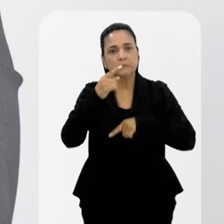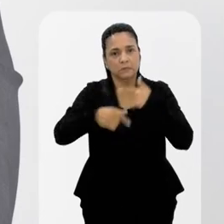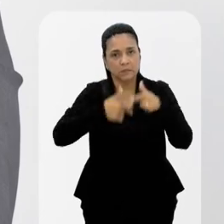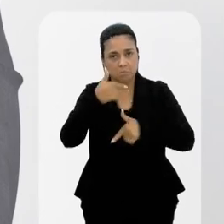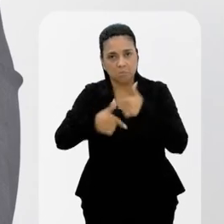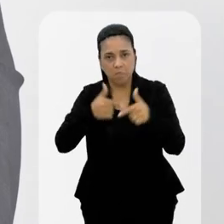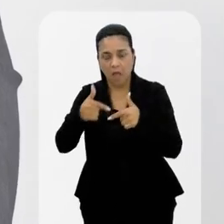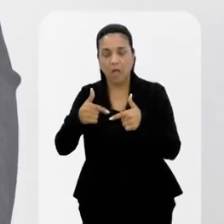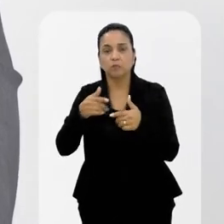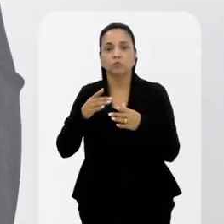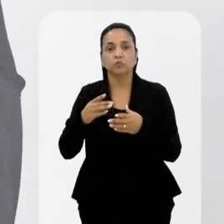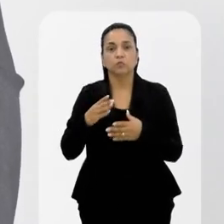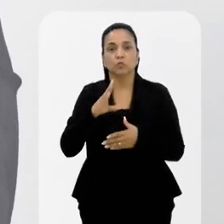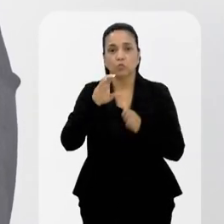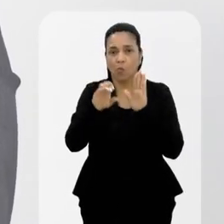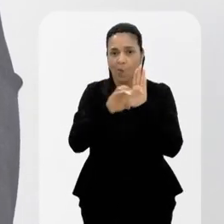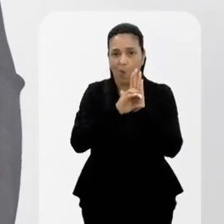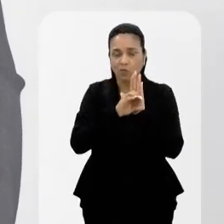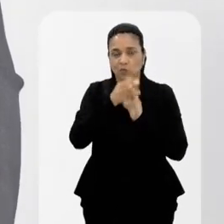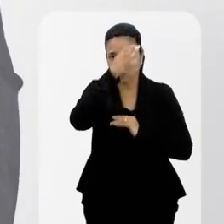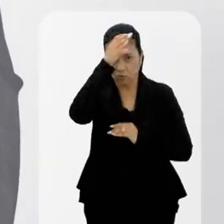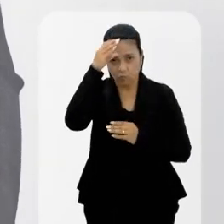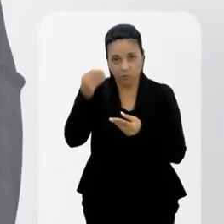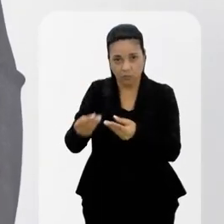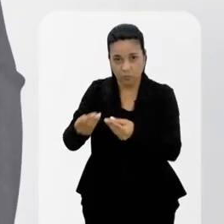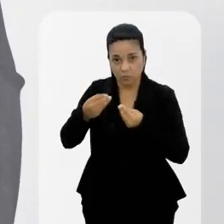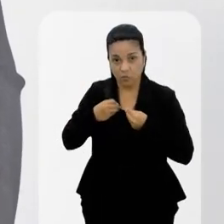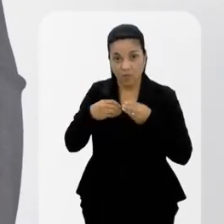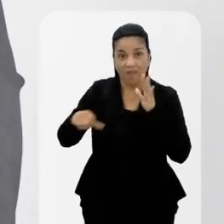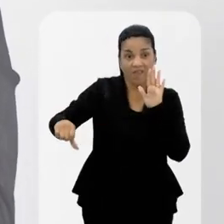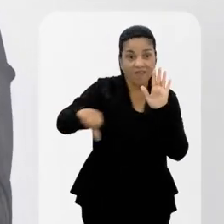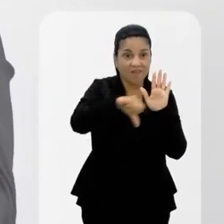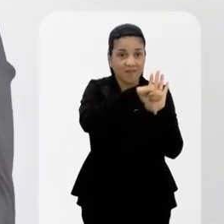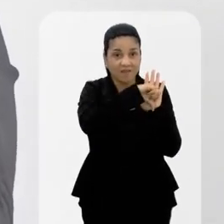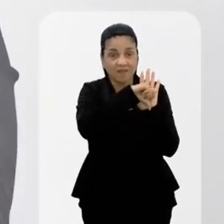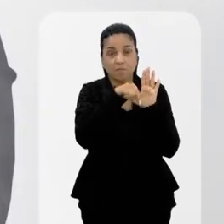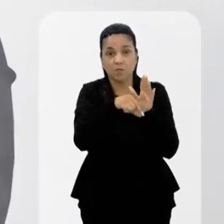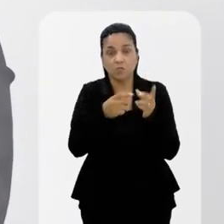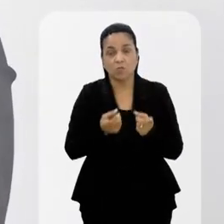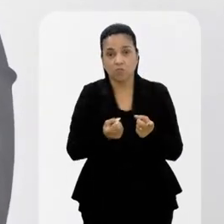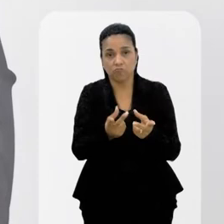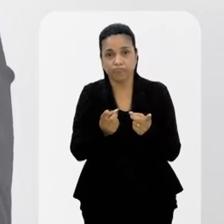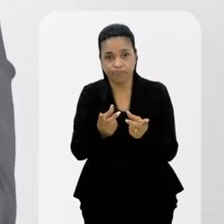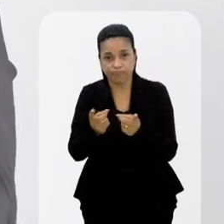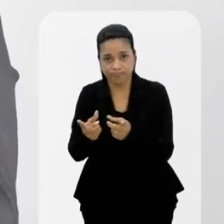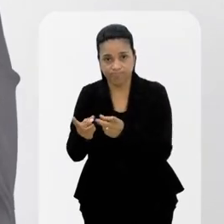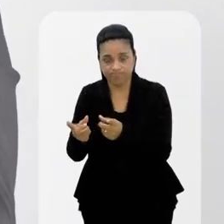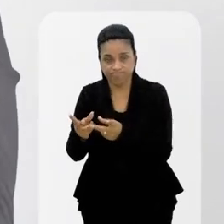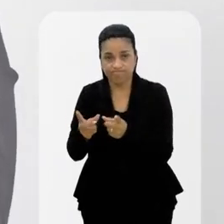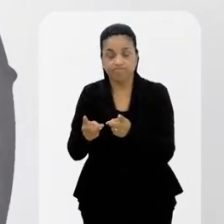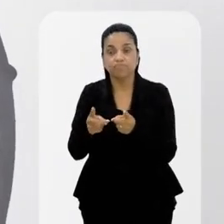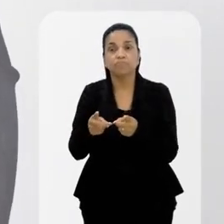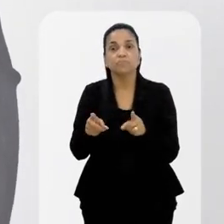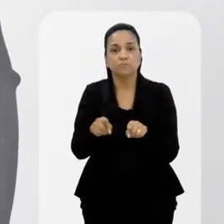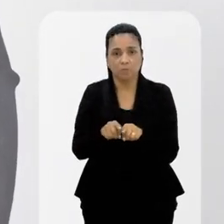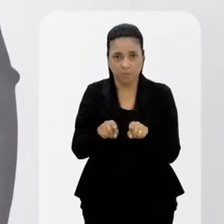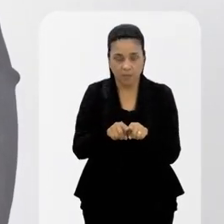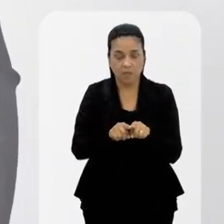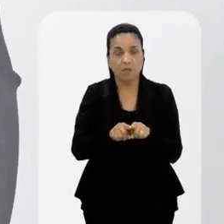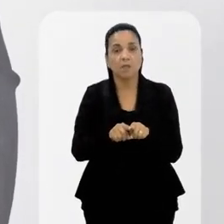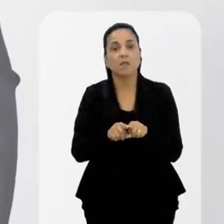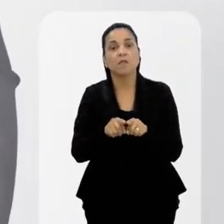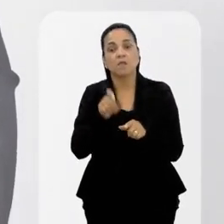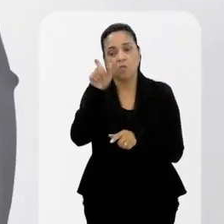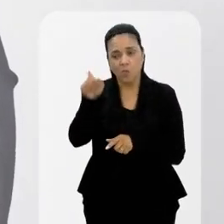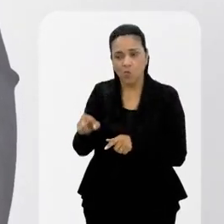própria Código de Consumidor nos forneceu para os promotores, principalmente na questão dos crimes, né, contra a relação de consumo, que é uma infração, né,